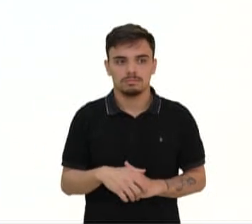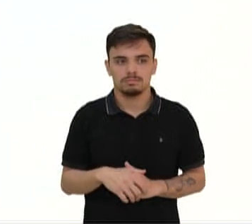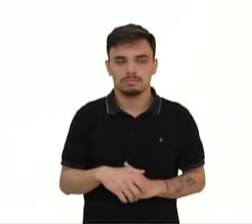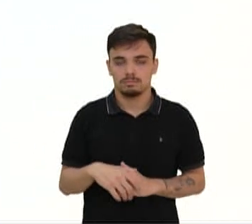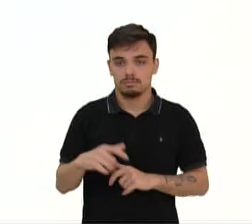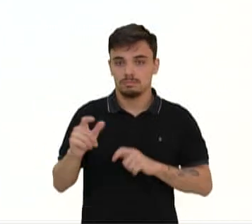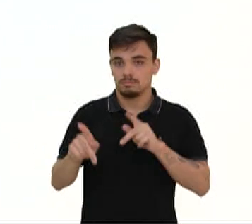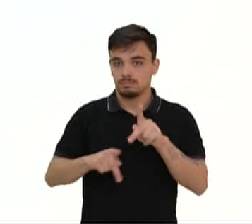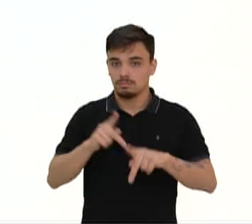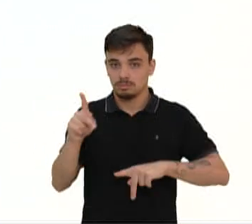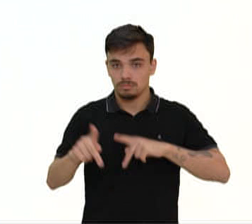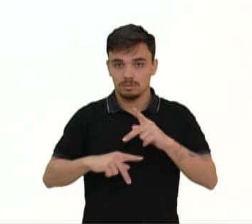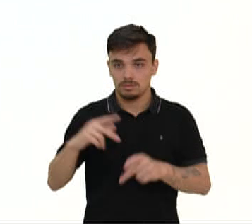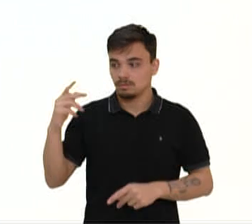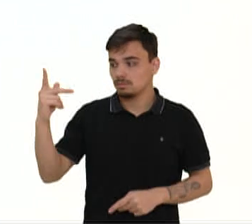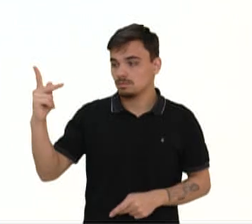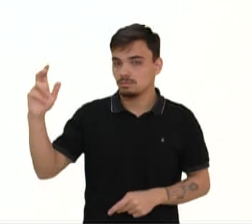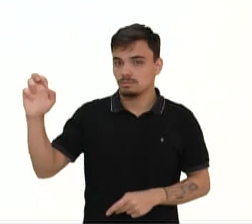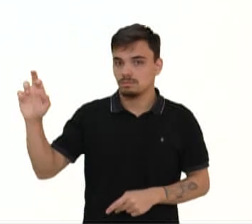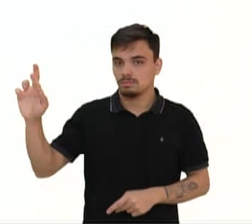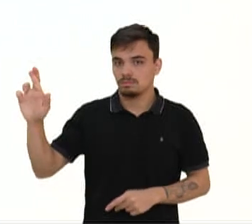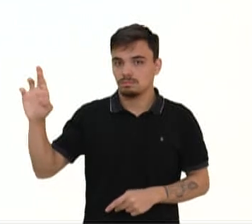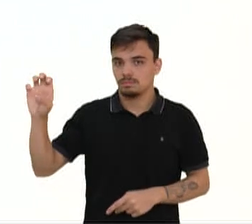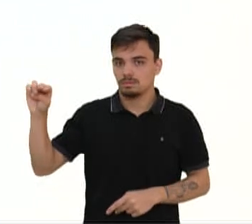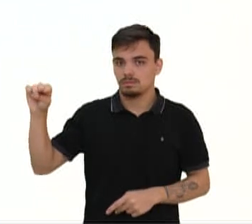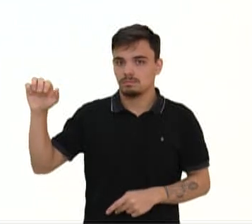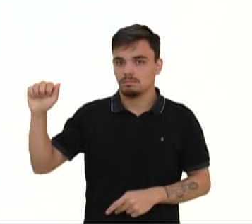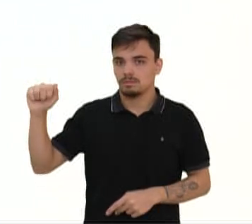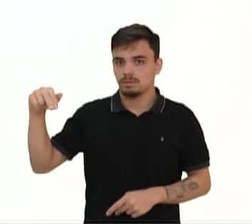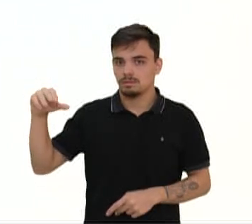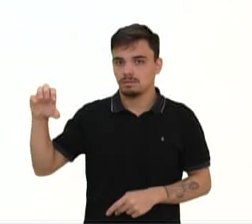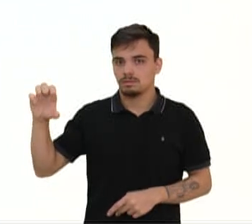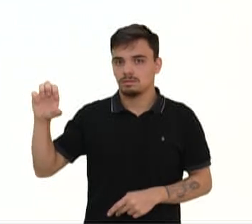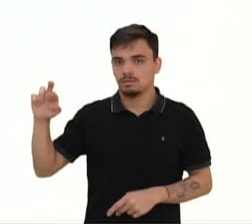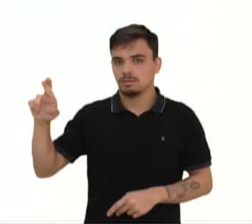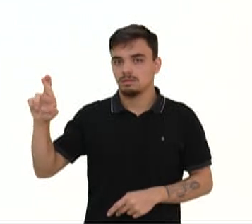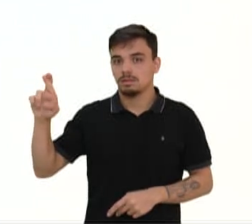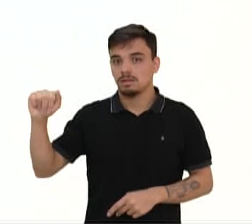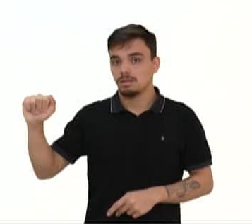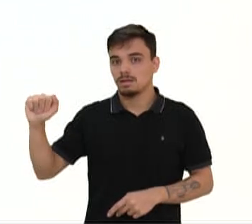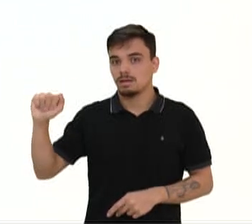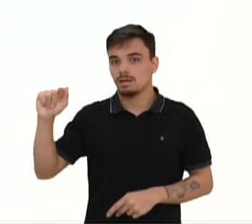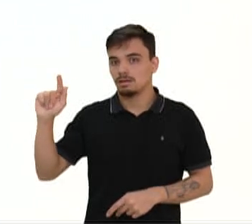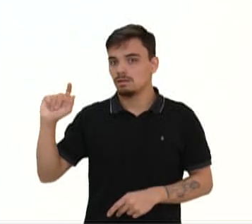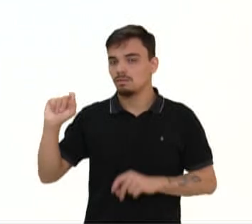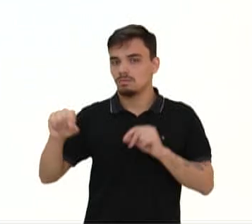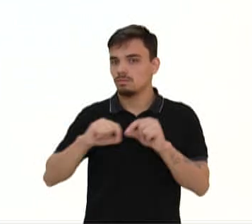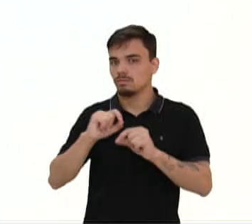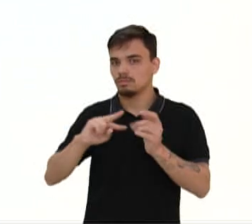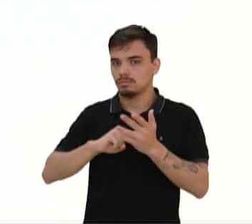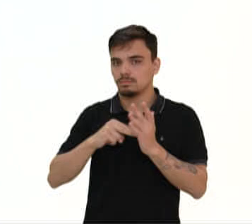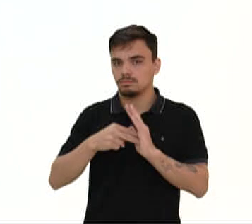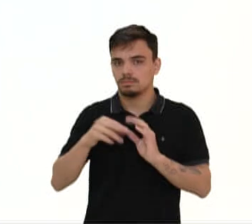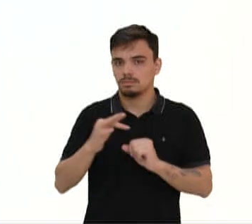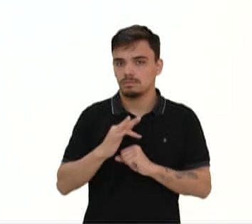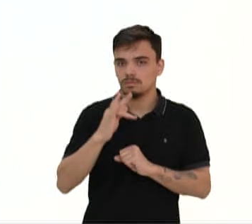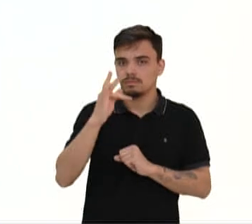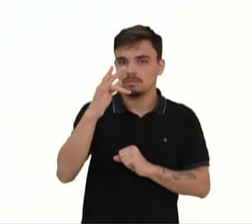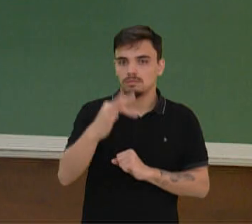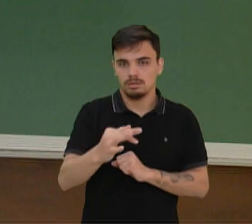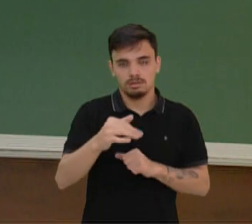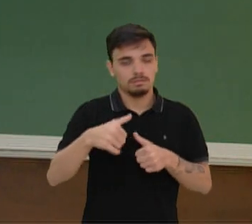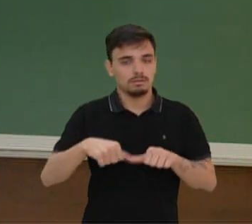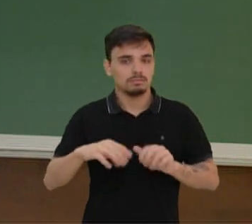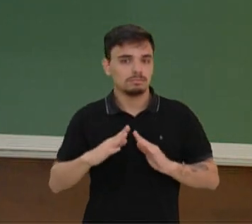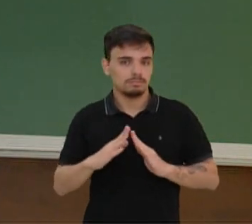da população permanecerá, né? Algo que dá ideia de futuro, sem sair de